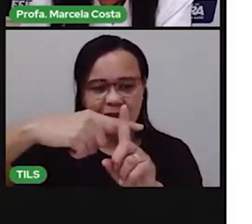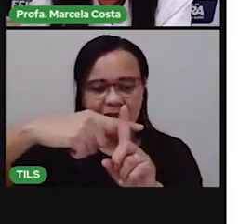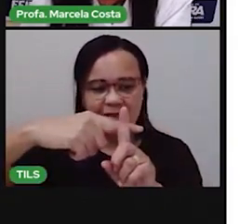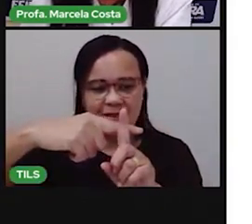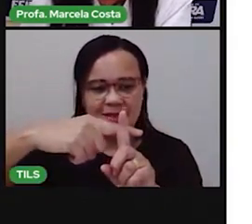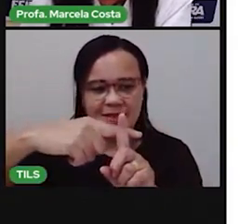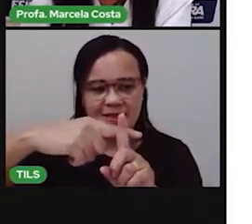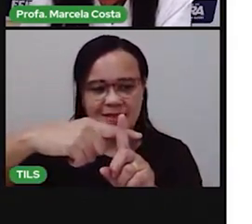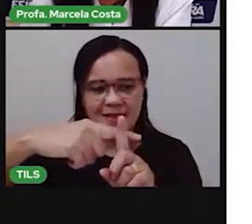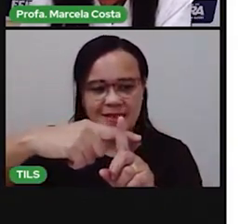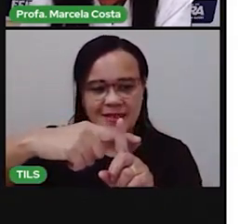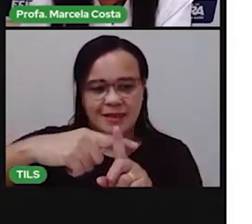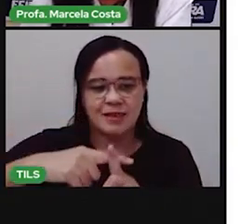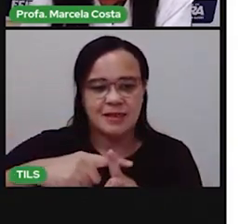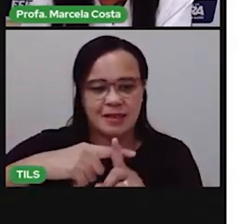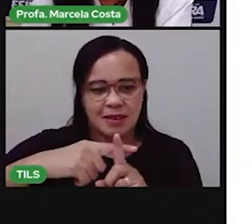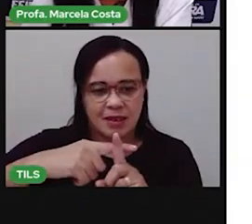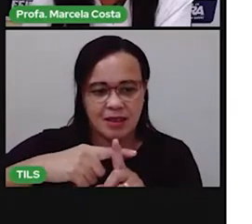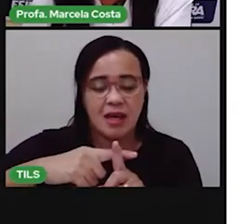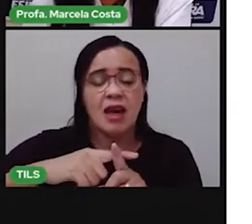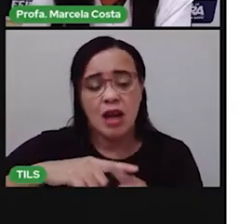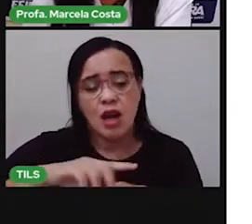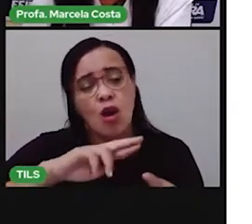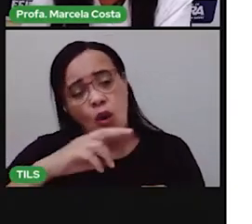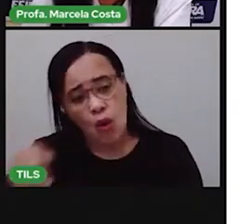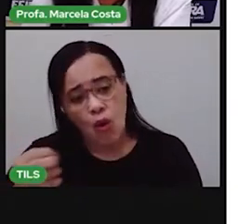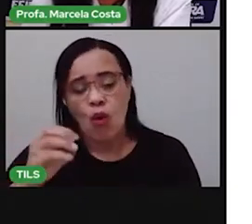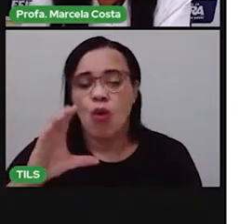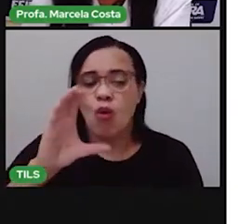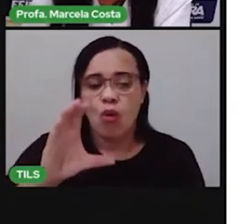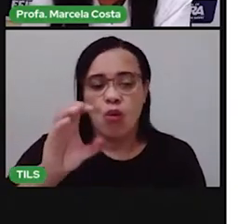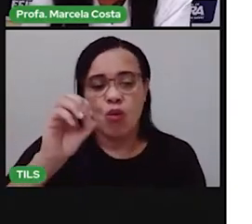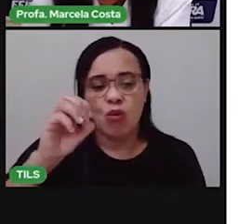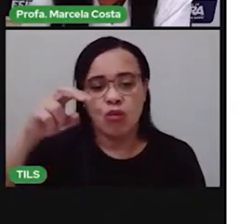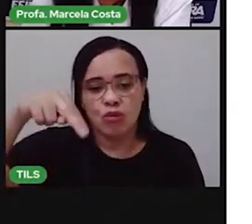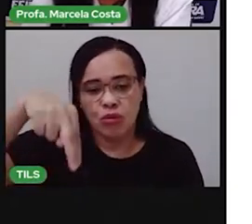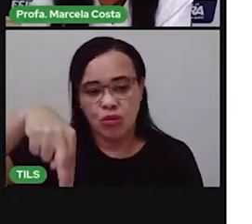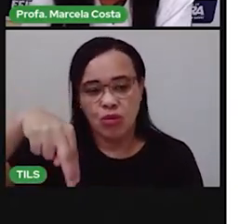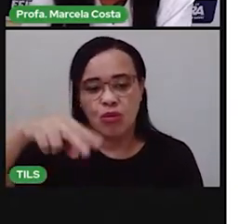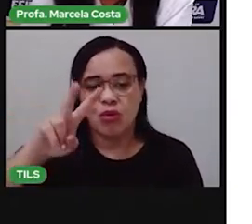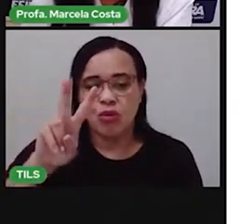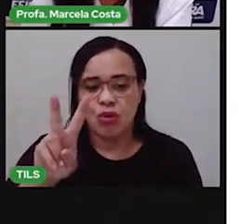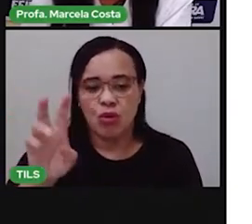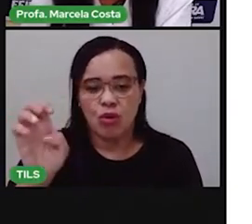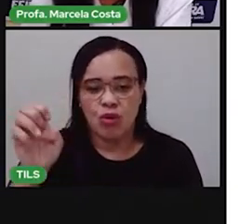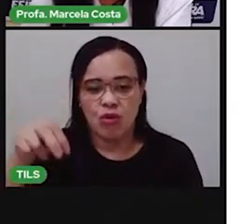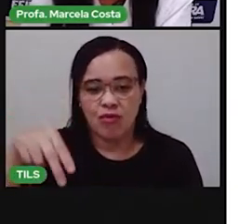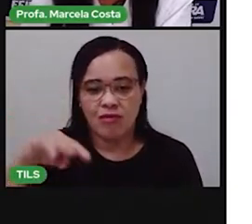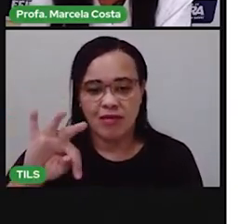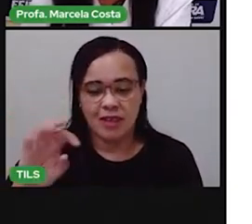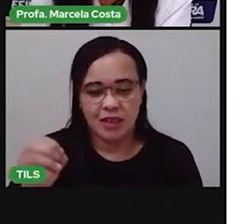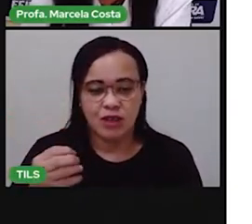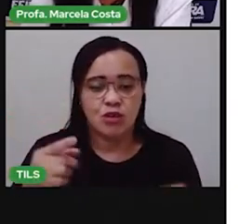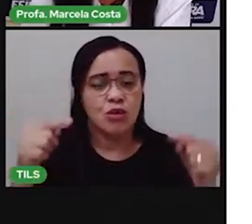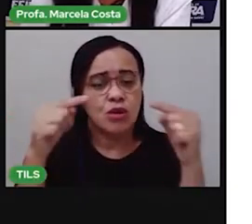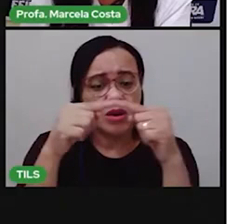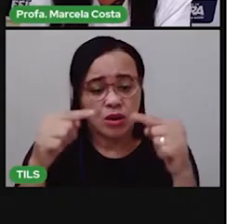Está representando um convento, não é isso? Convento. Ó,